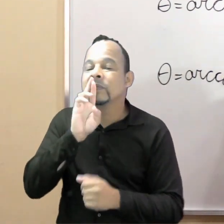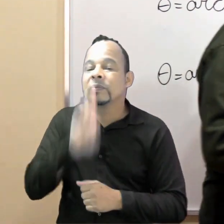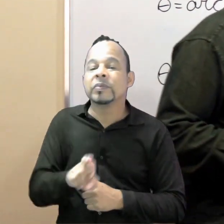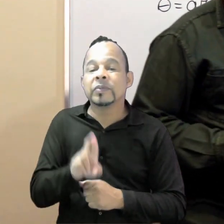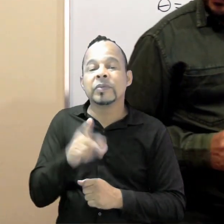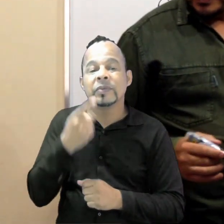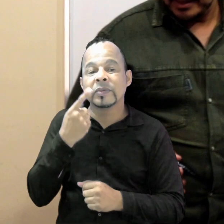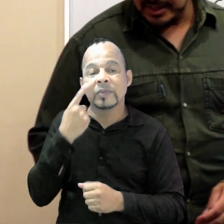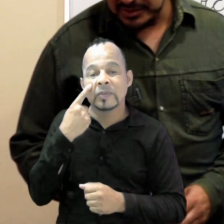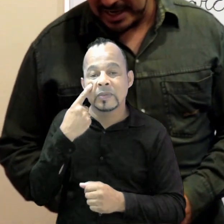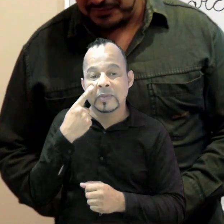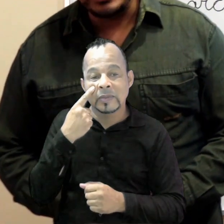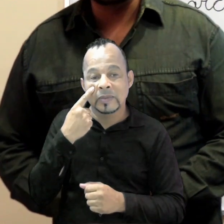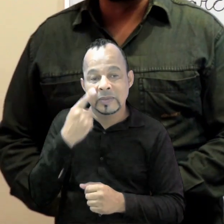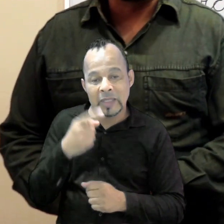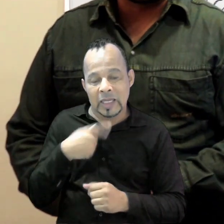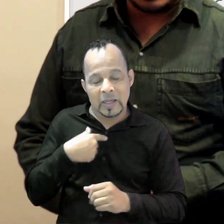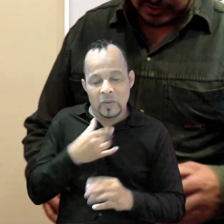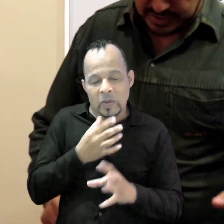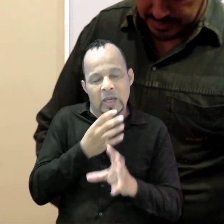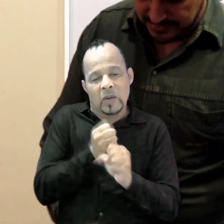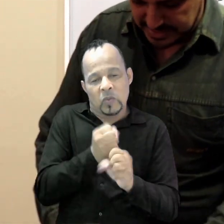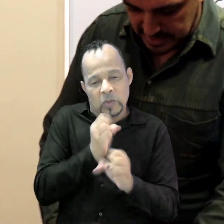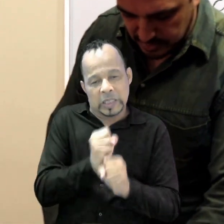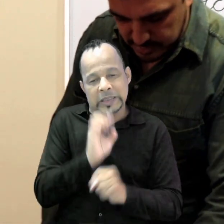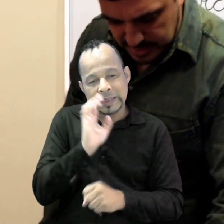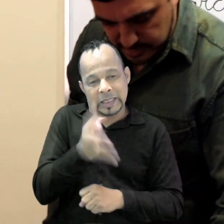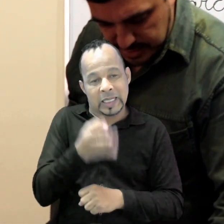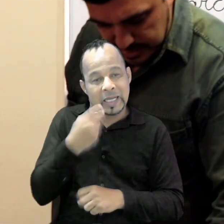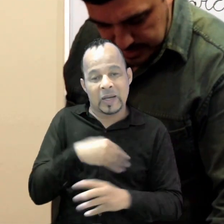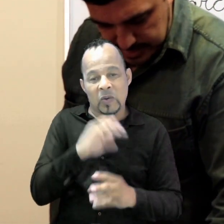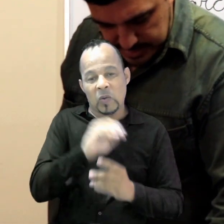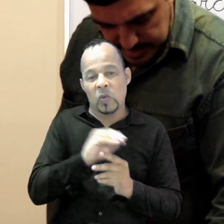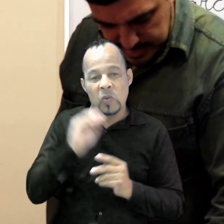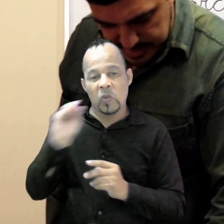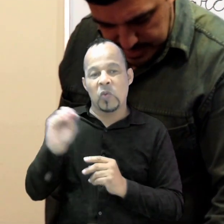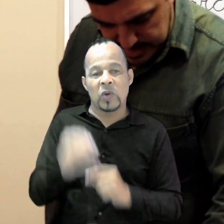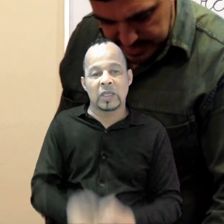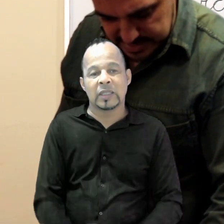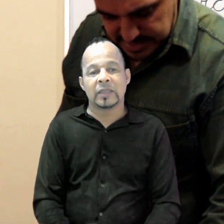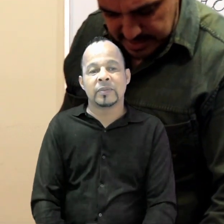θ vale, eu já fiz, não vou gastar o nosso tempo aqui fazendo na calculadora,